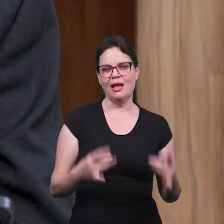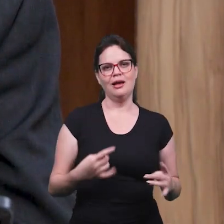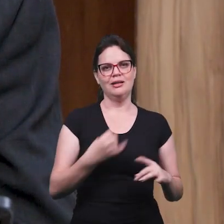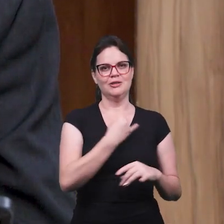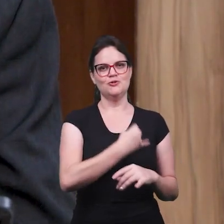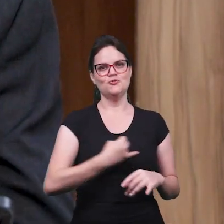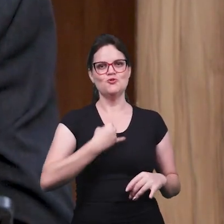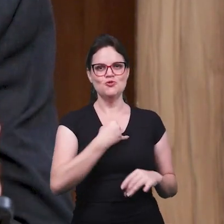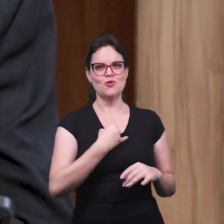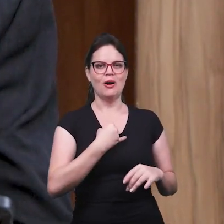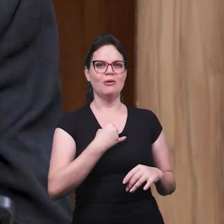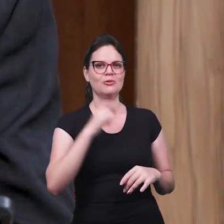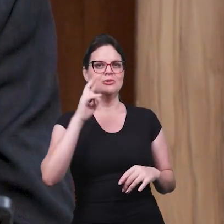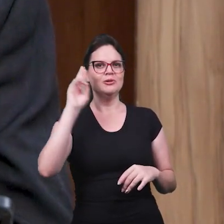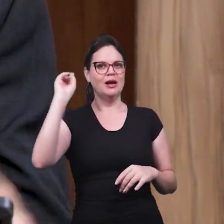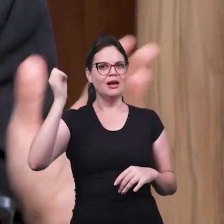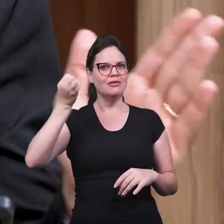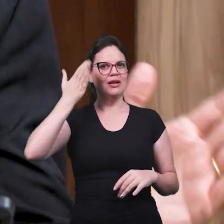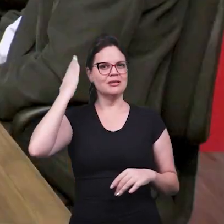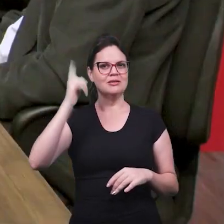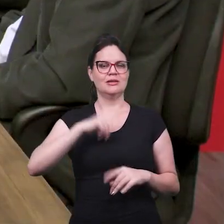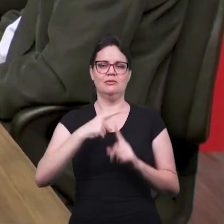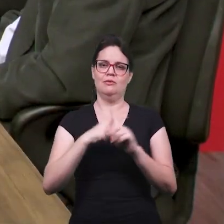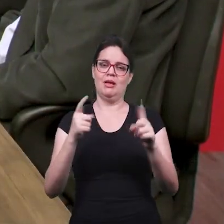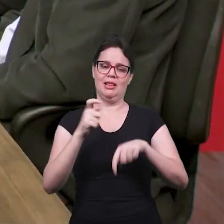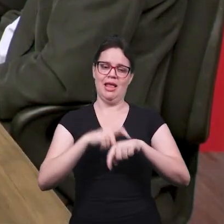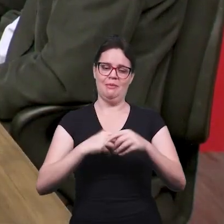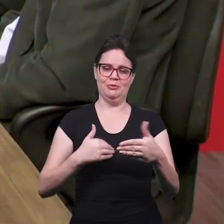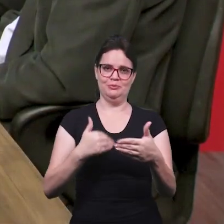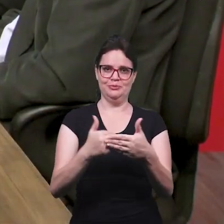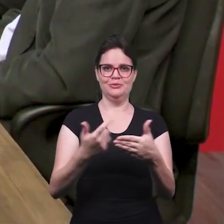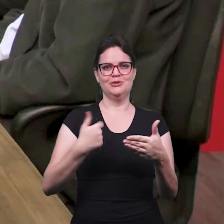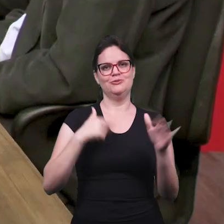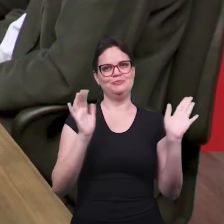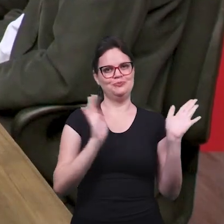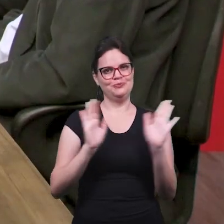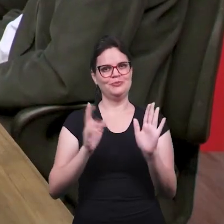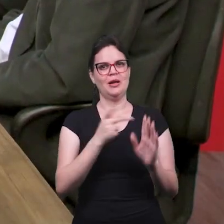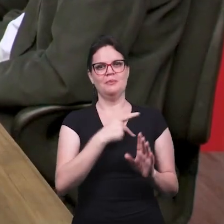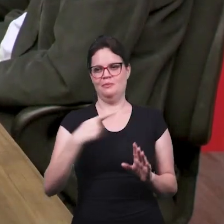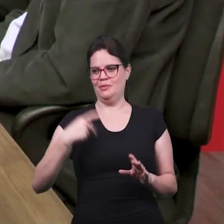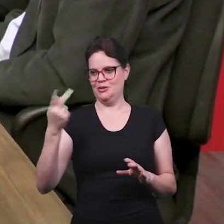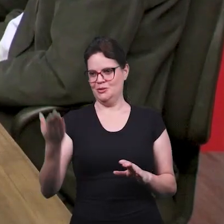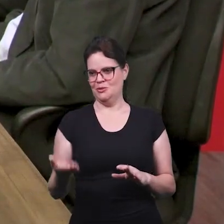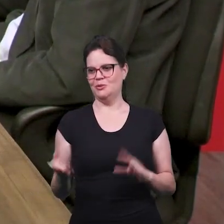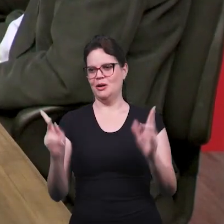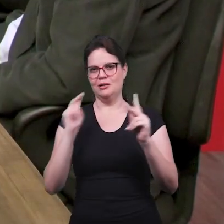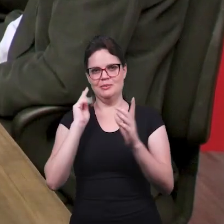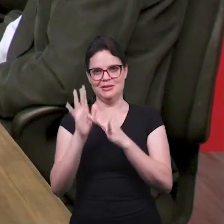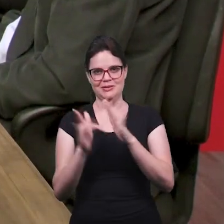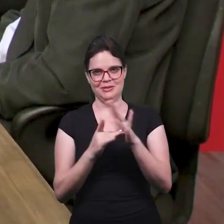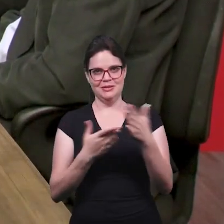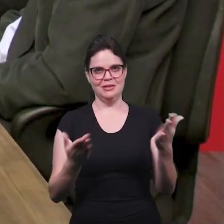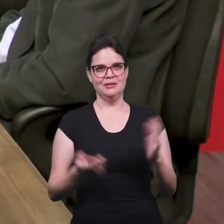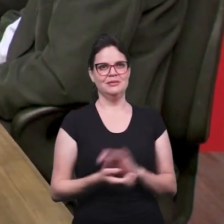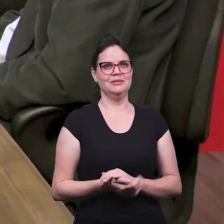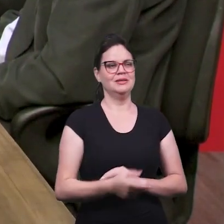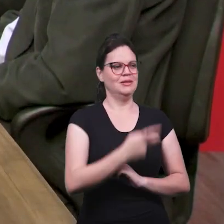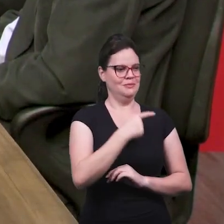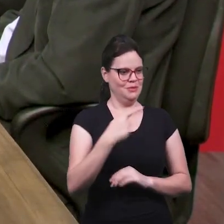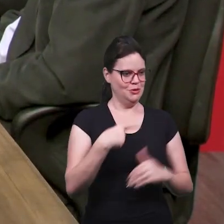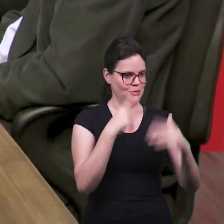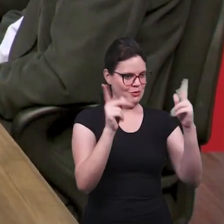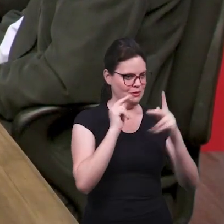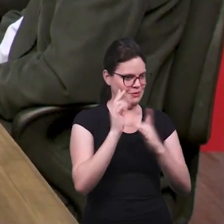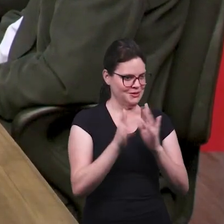não nos permite. Eu vou despedir aqui então, doutor Miguel, paz do Senhor. A paz do Senhor a todos. Doutor Marcos, a paz do Senhor. A